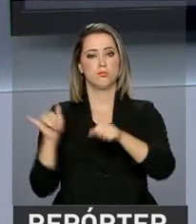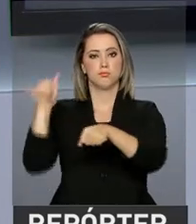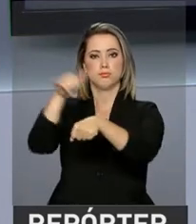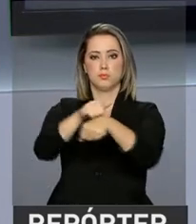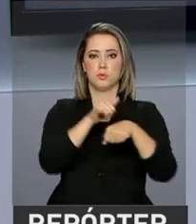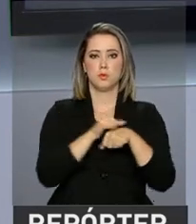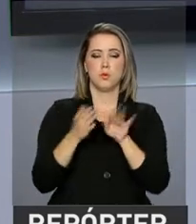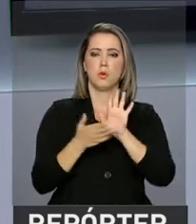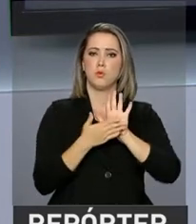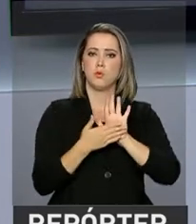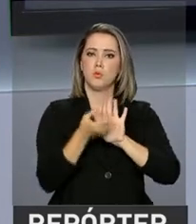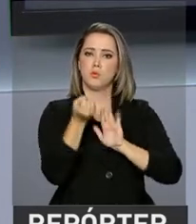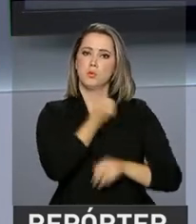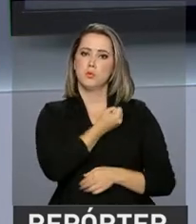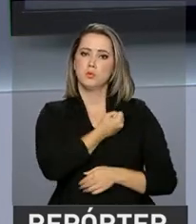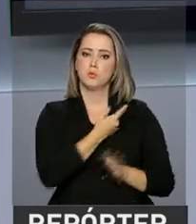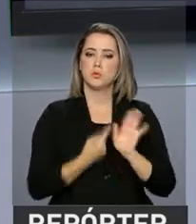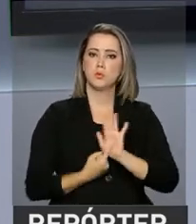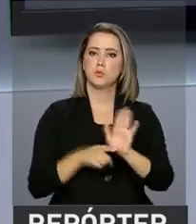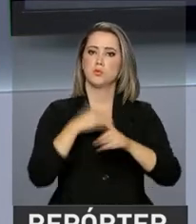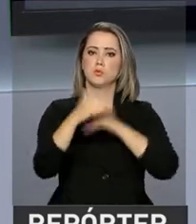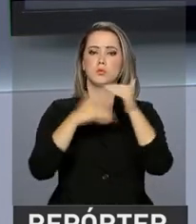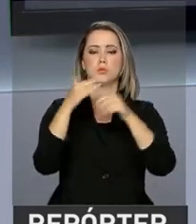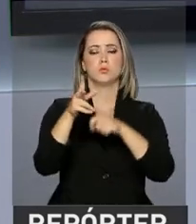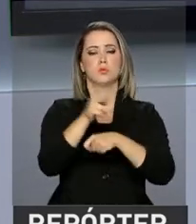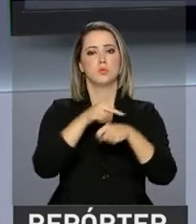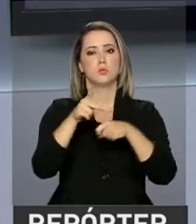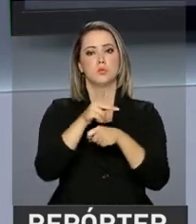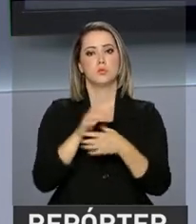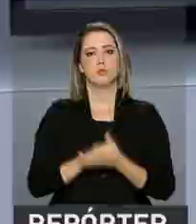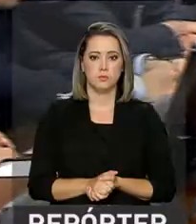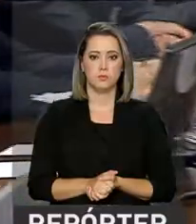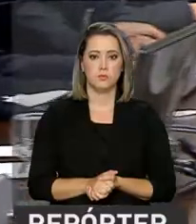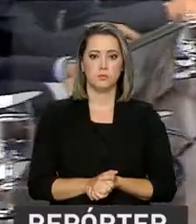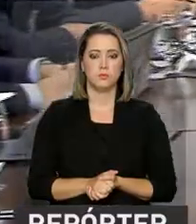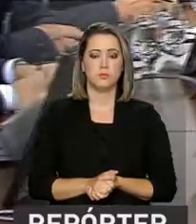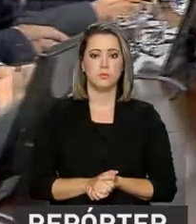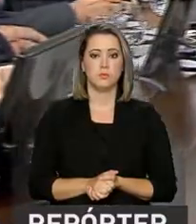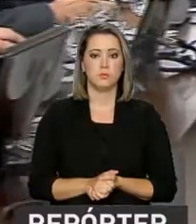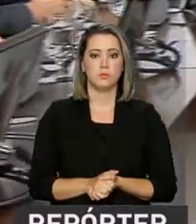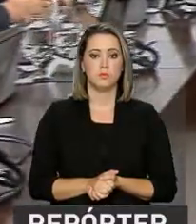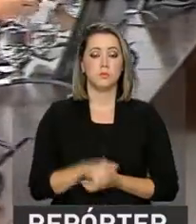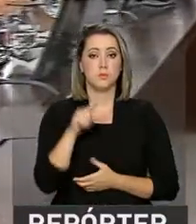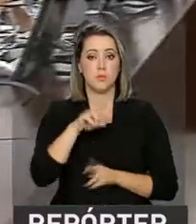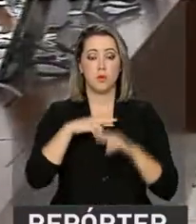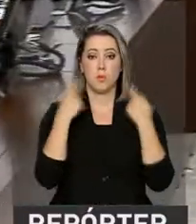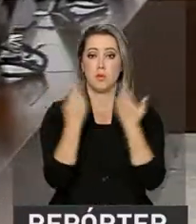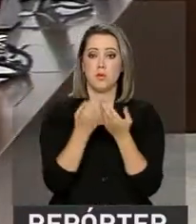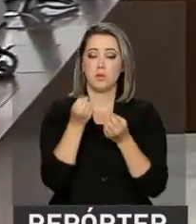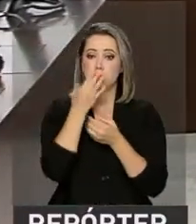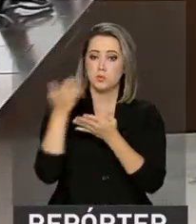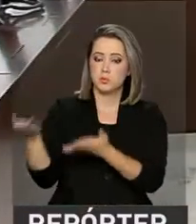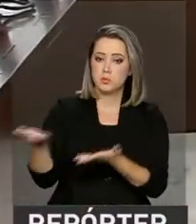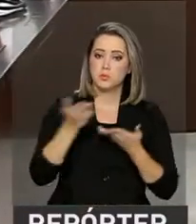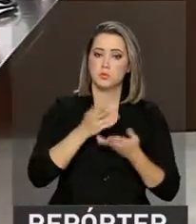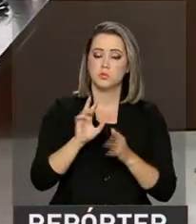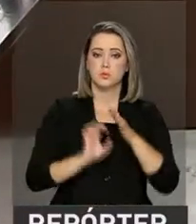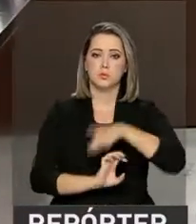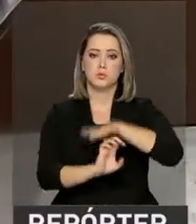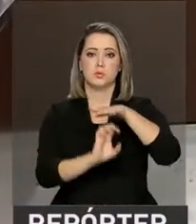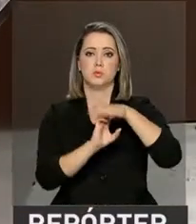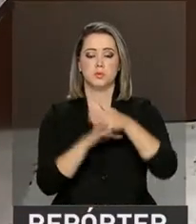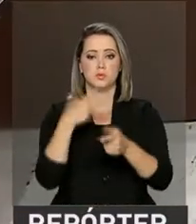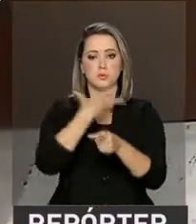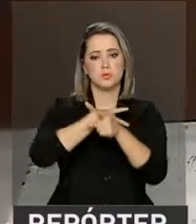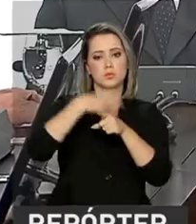e apresentou números que demonstram o crescimento do setor foi uma reunião de boas vindas para as empresas vencedoras